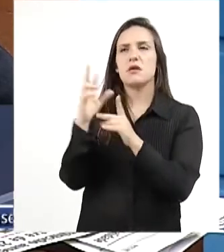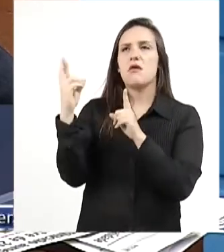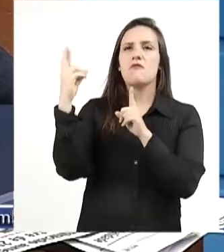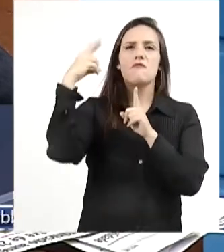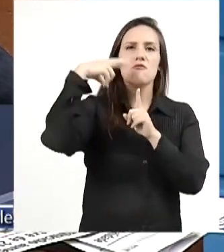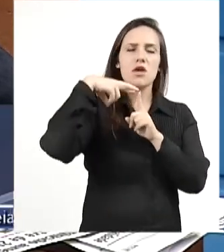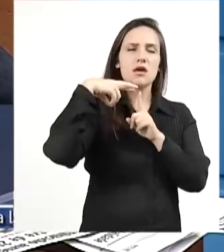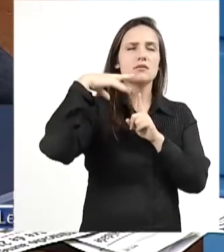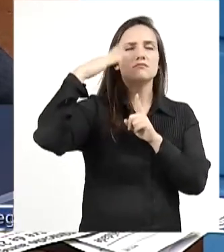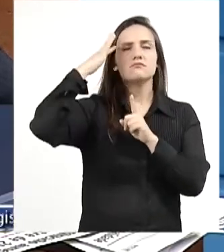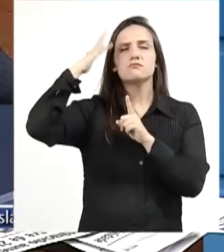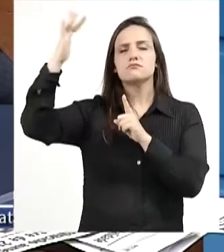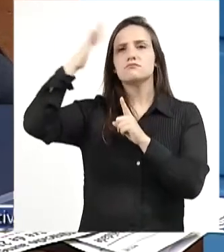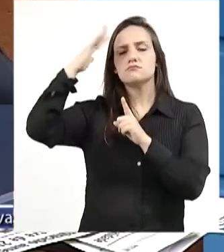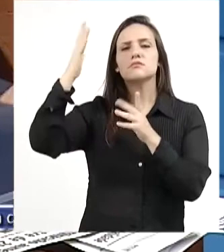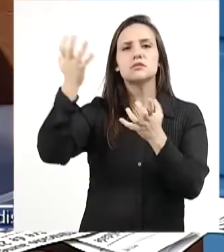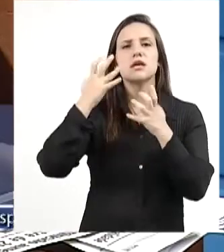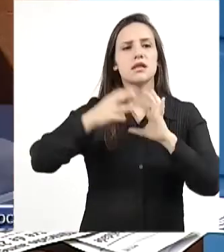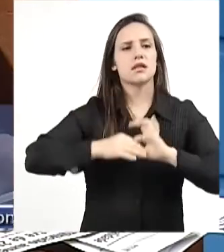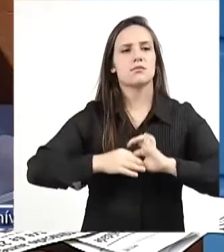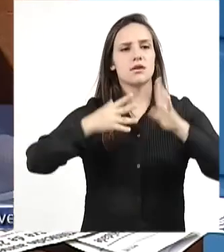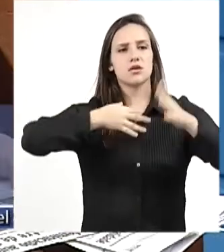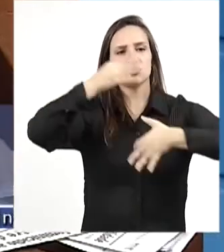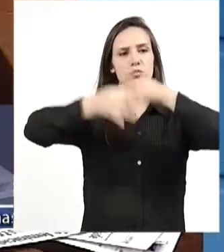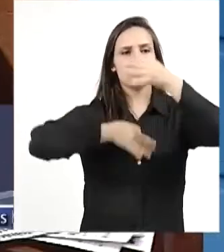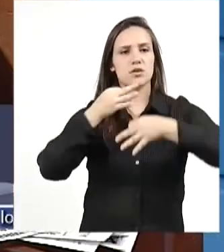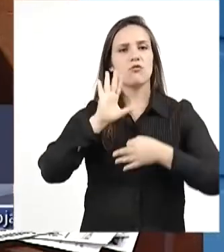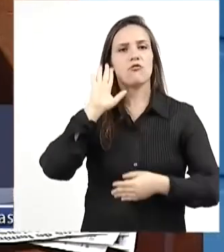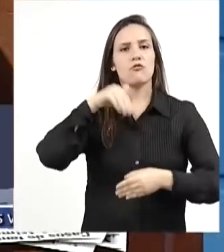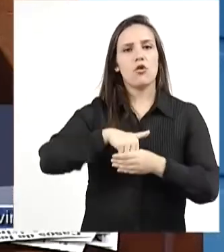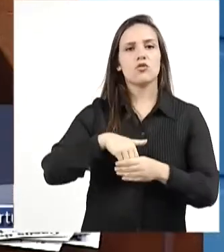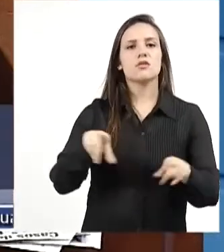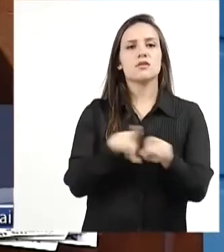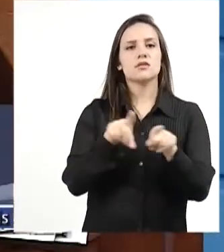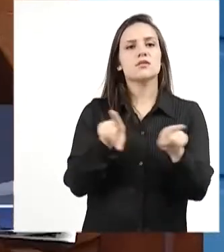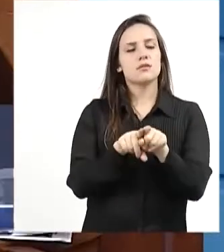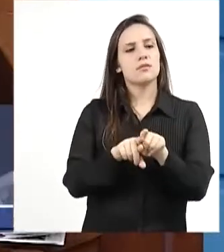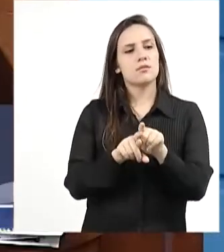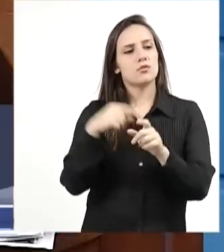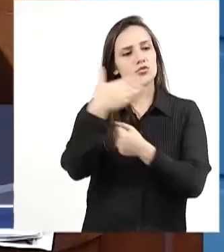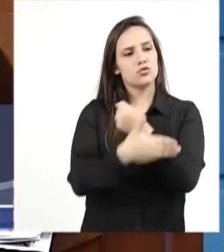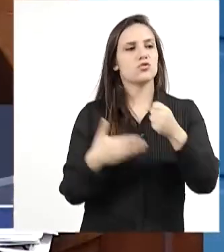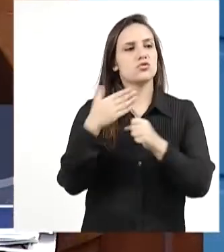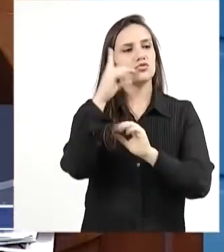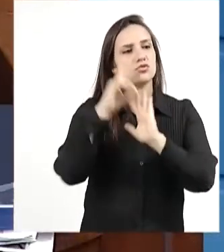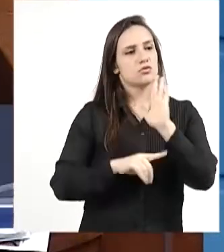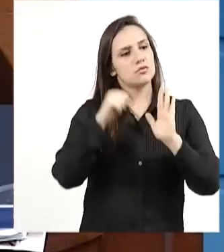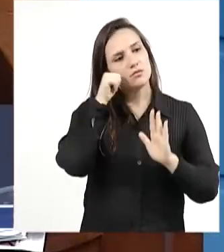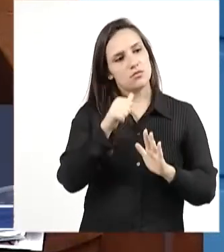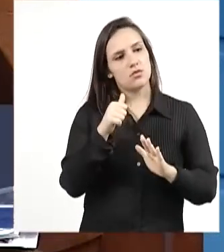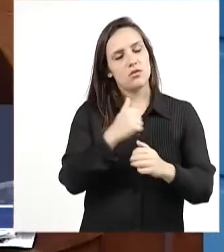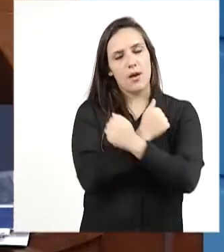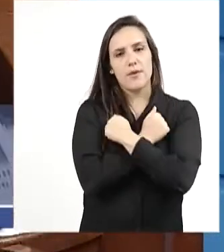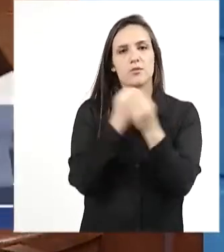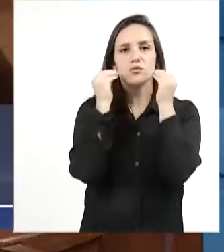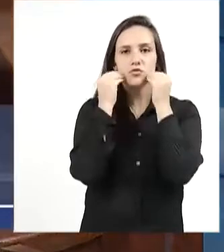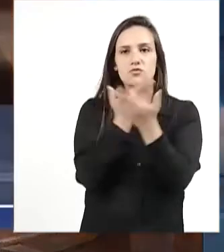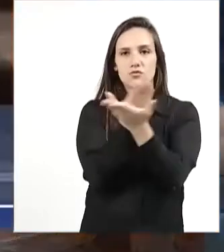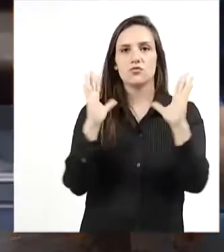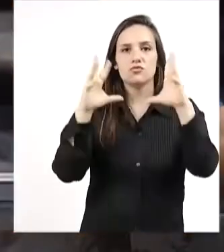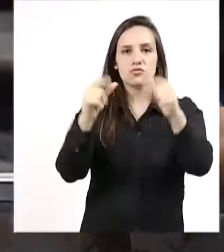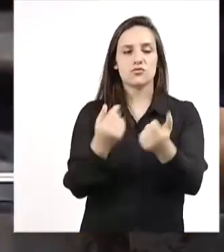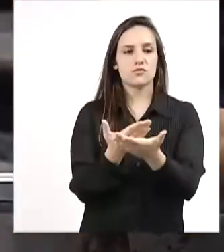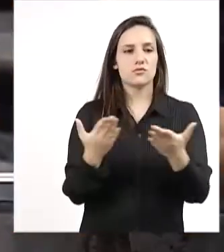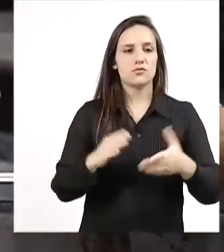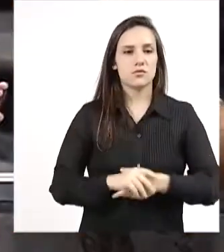militância em defesa da democracia e em defesa dos direitos das mulheres. Um abraço, um beijo a todos vocês. Muito obrigado.